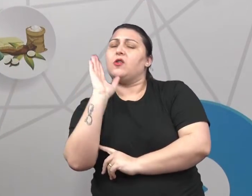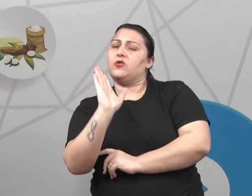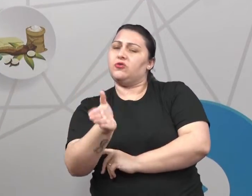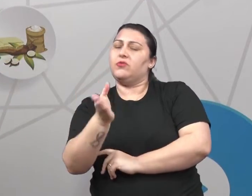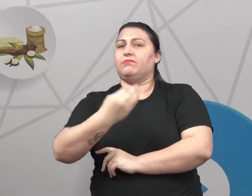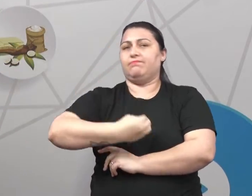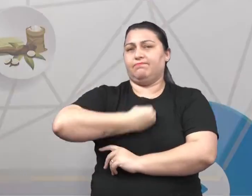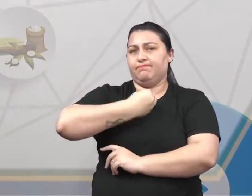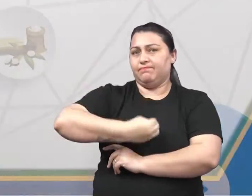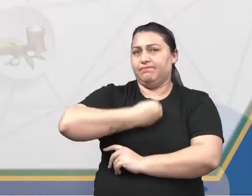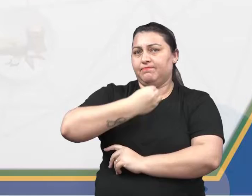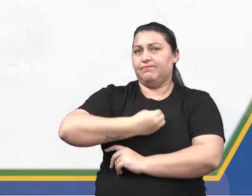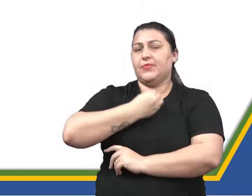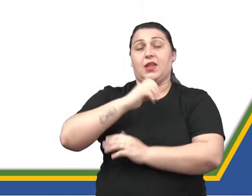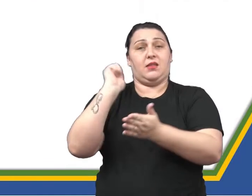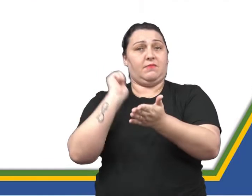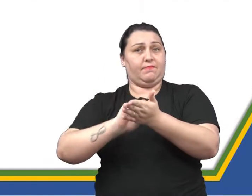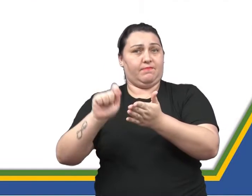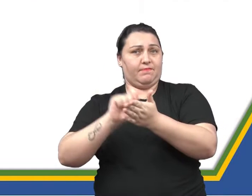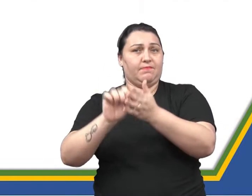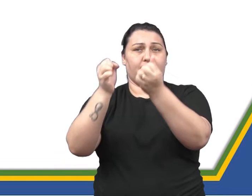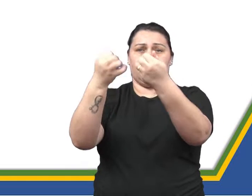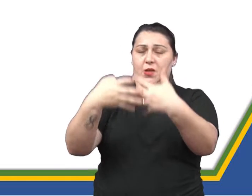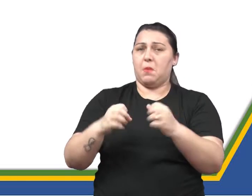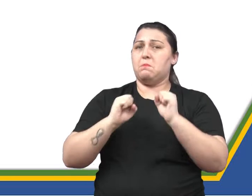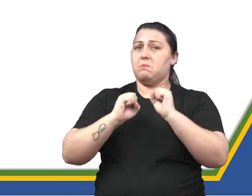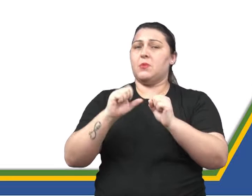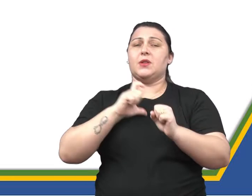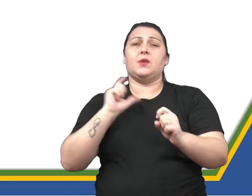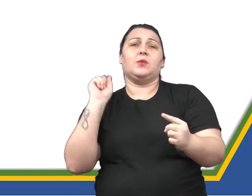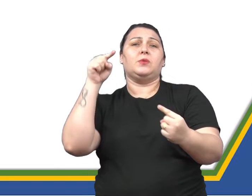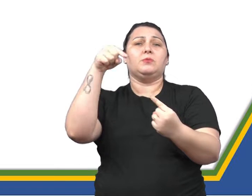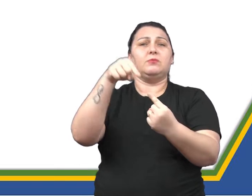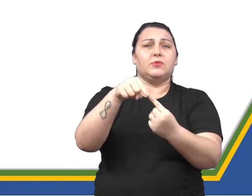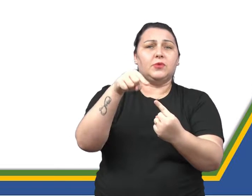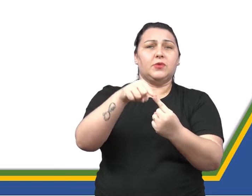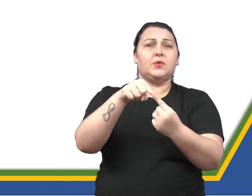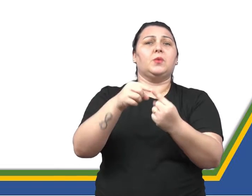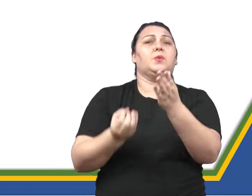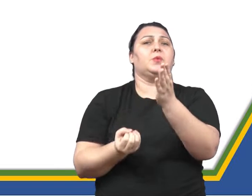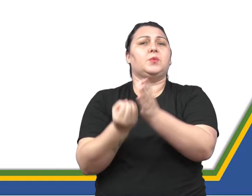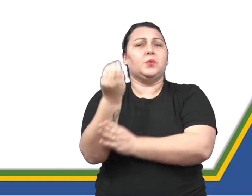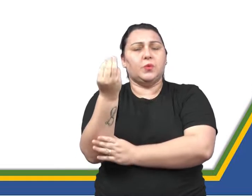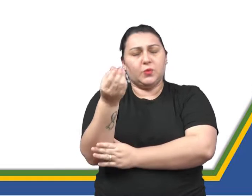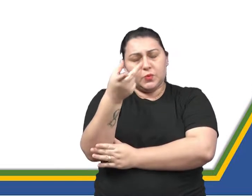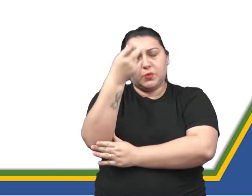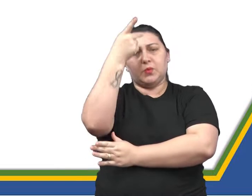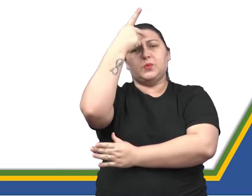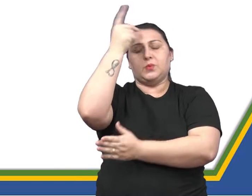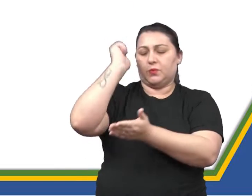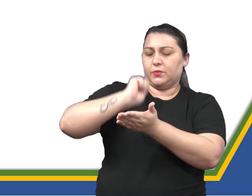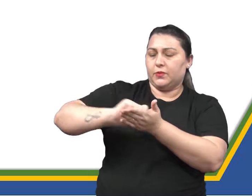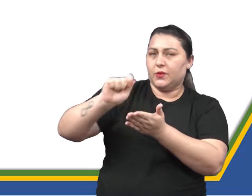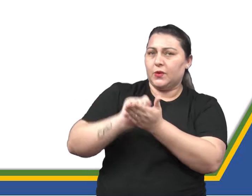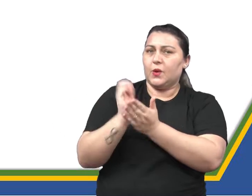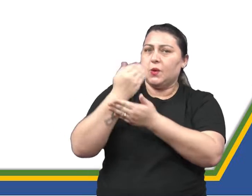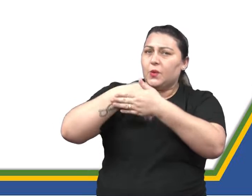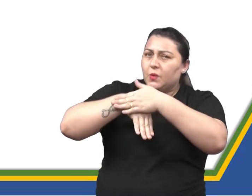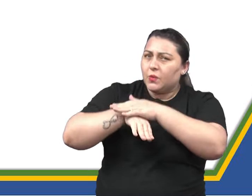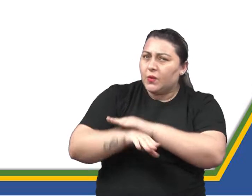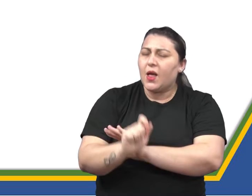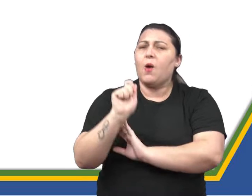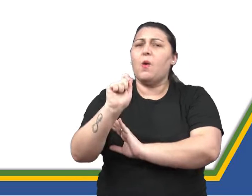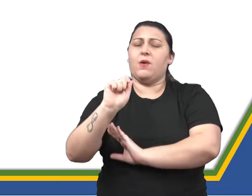vivenciou? Escrever um relato, ele pode ter como finalidade produzir uma memória escrita, guardar essas